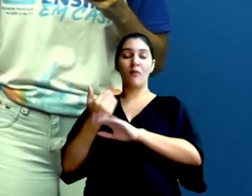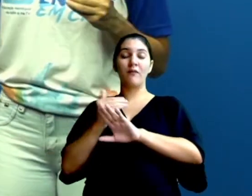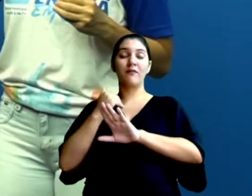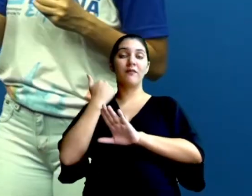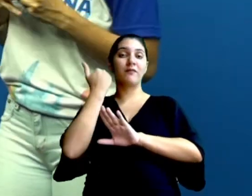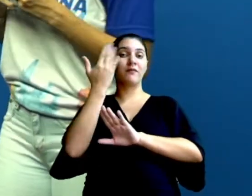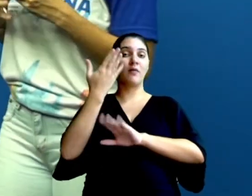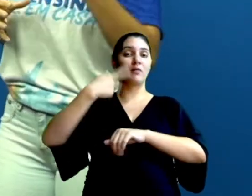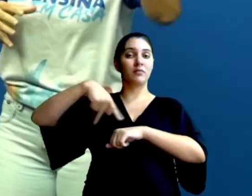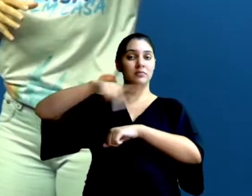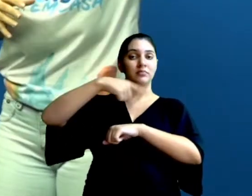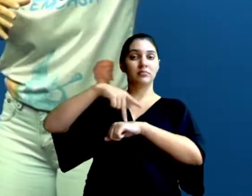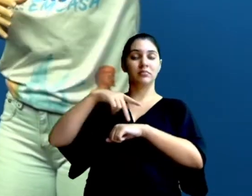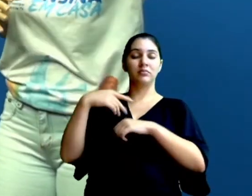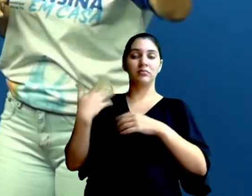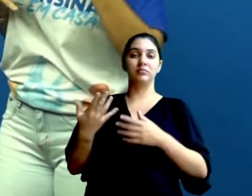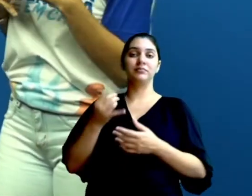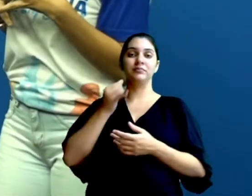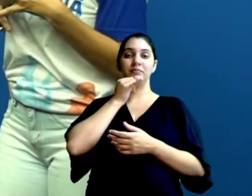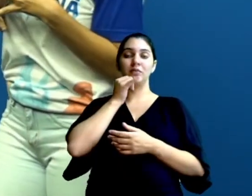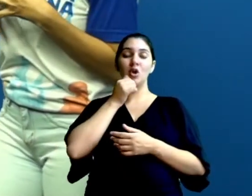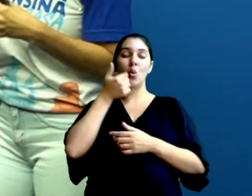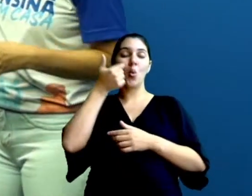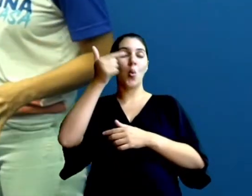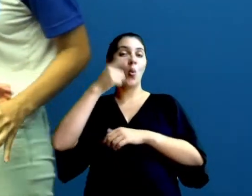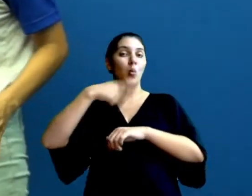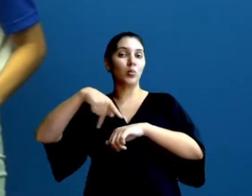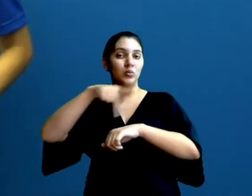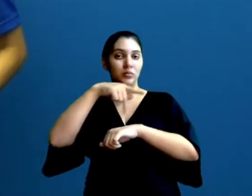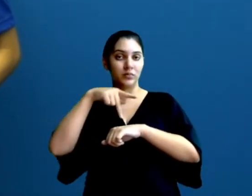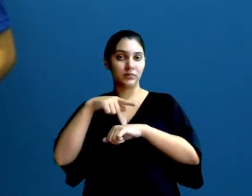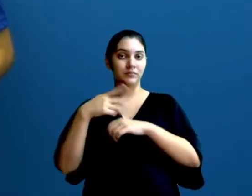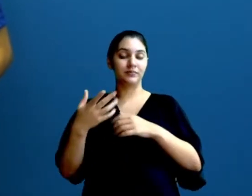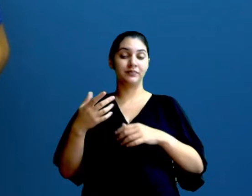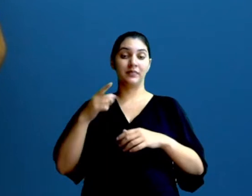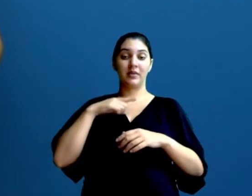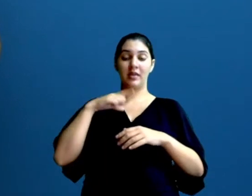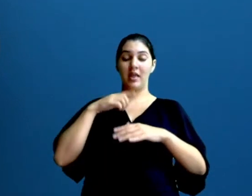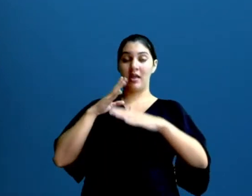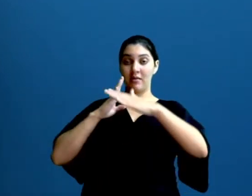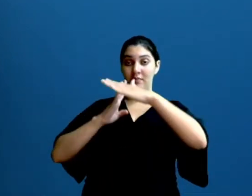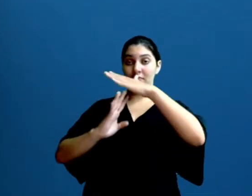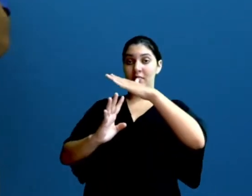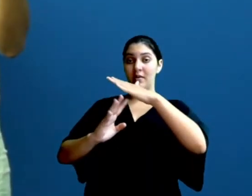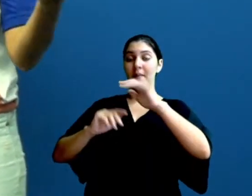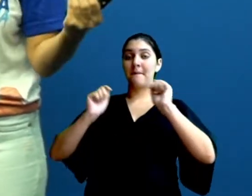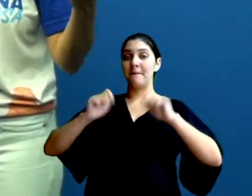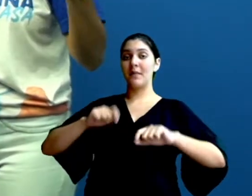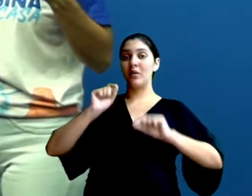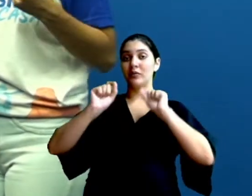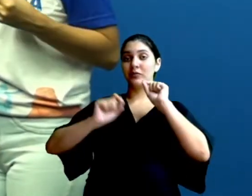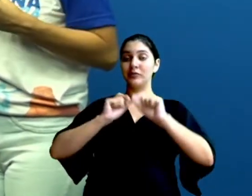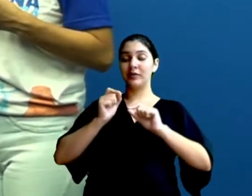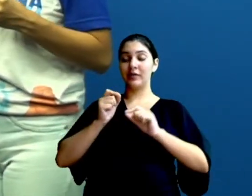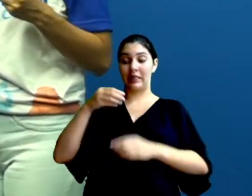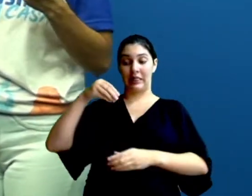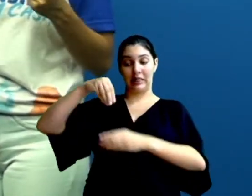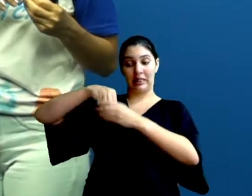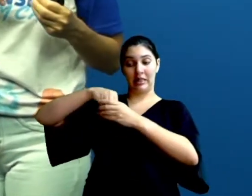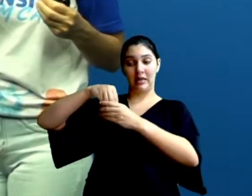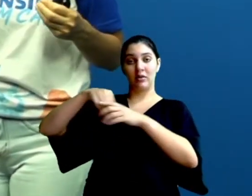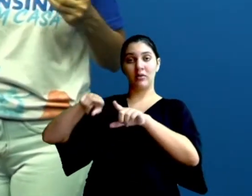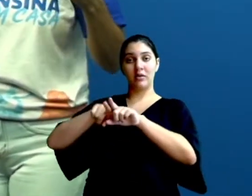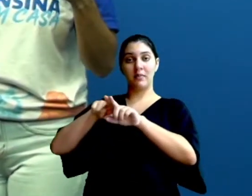do seu país ou para outro país, as migrações elas podem ser internas e